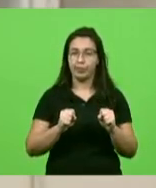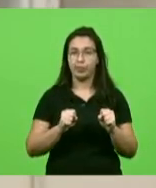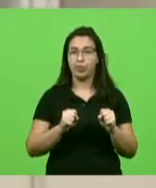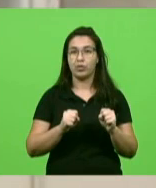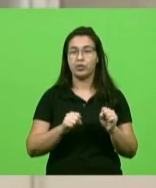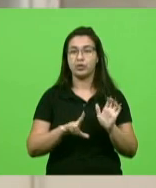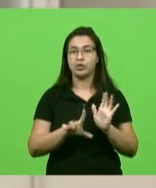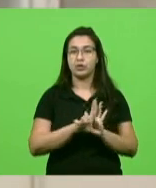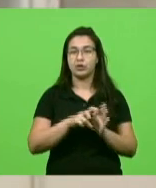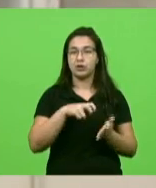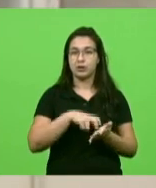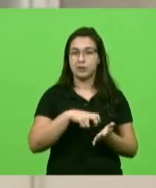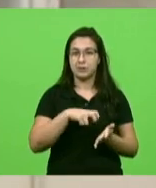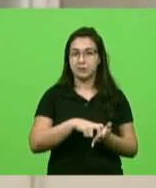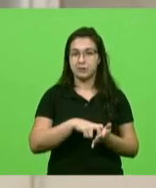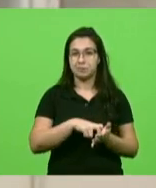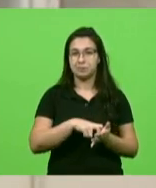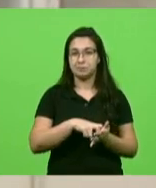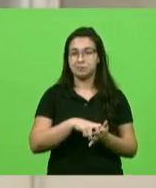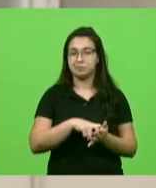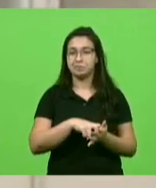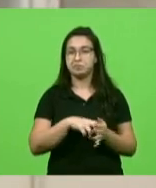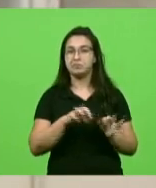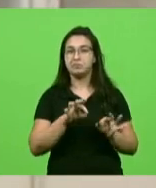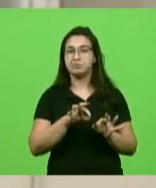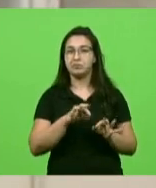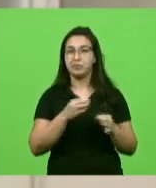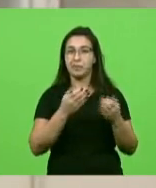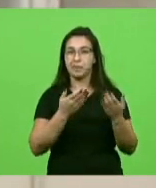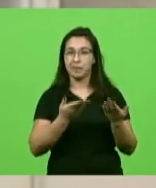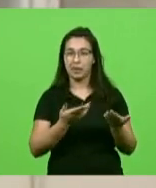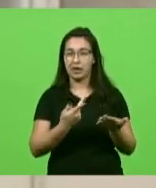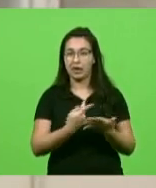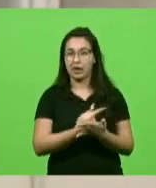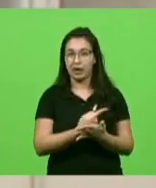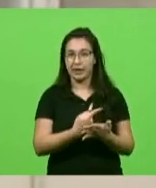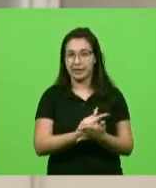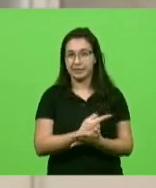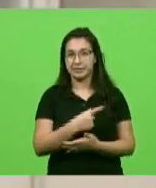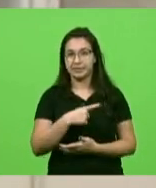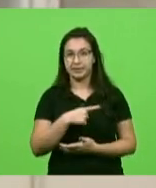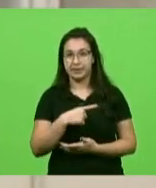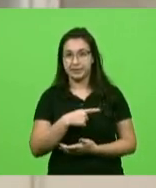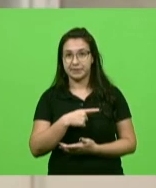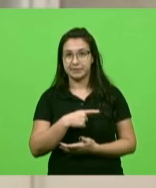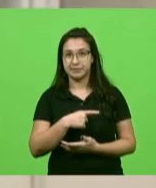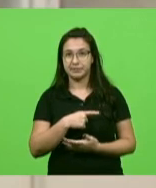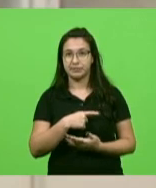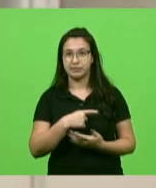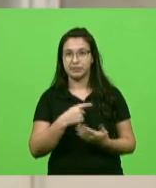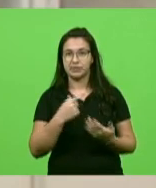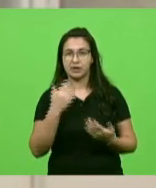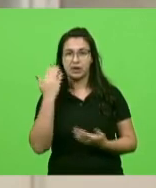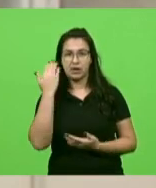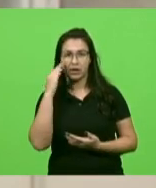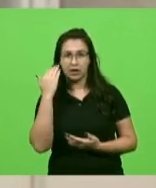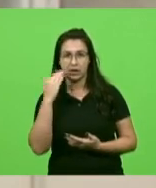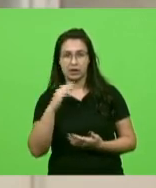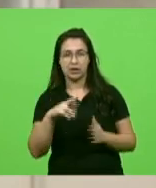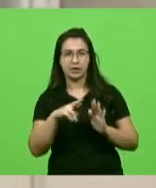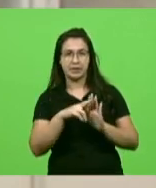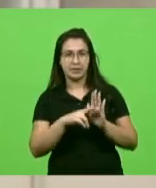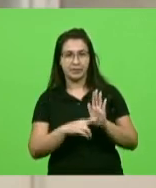penal quanto aos conceitos e institutos do referido delito para interpretação da regra